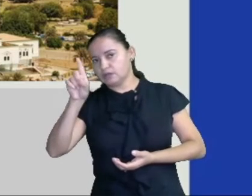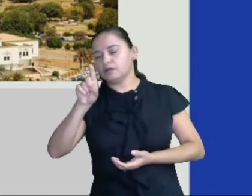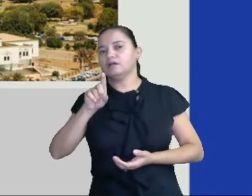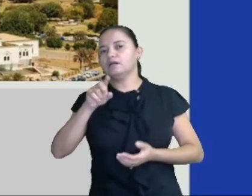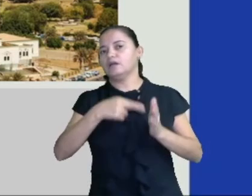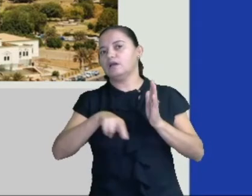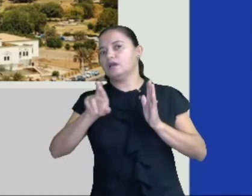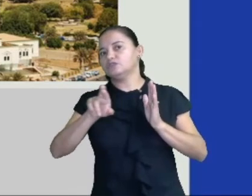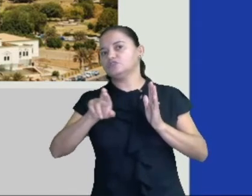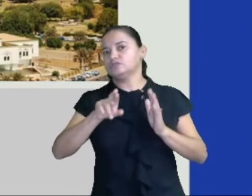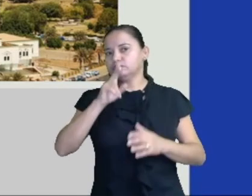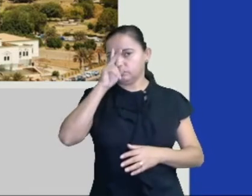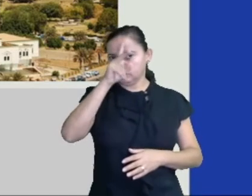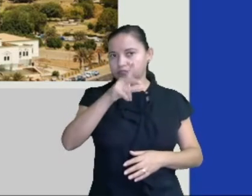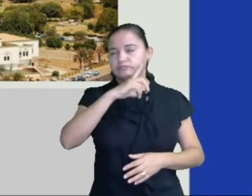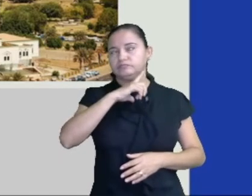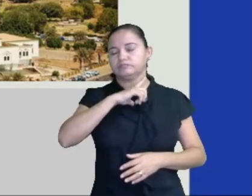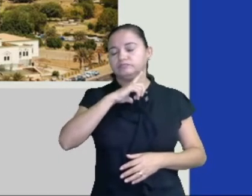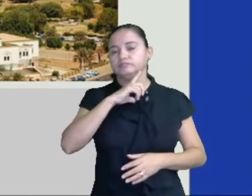Possui